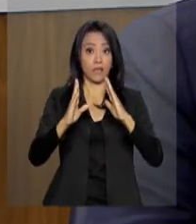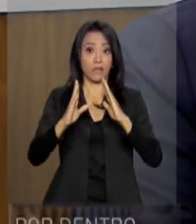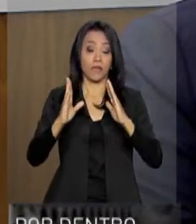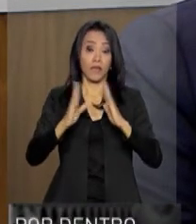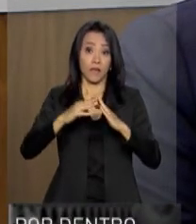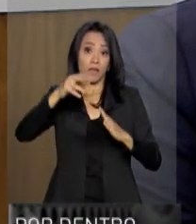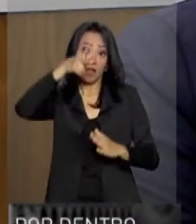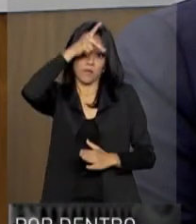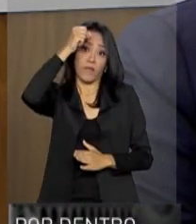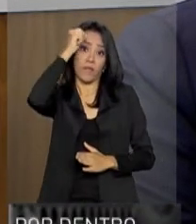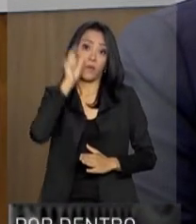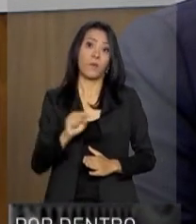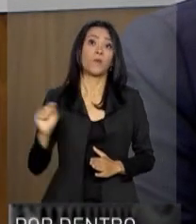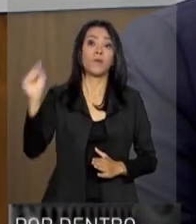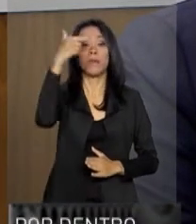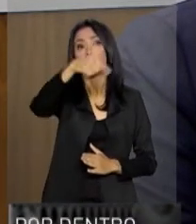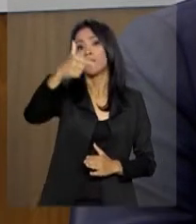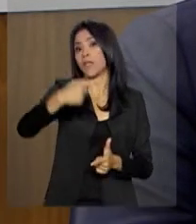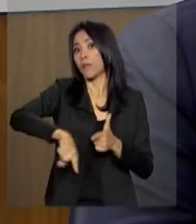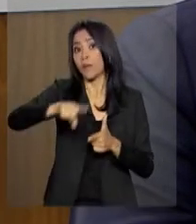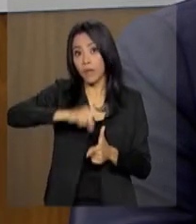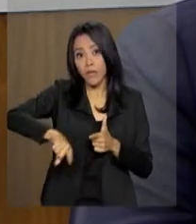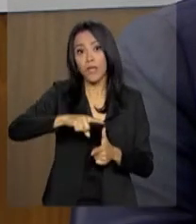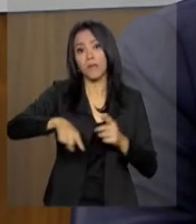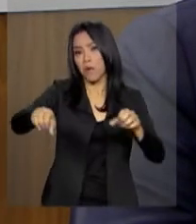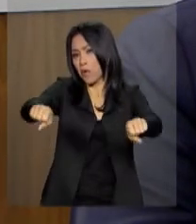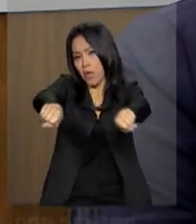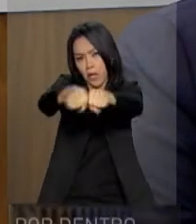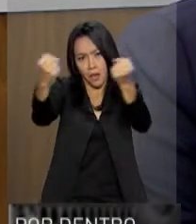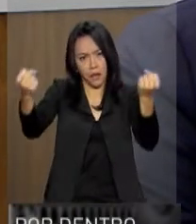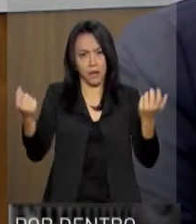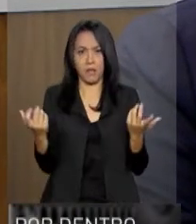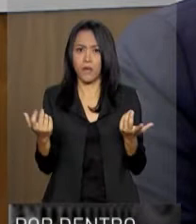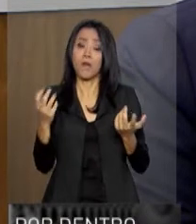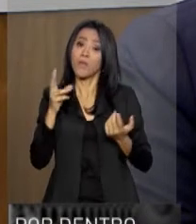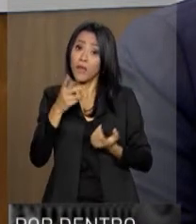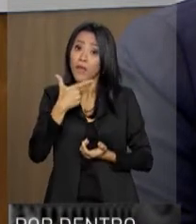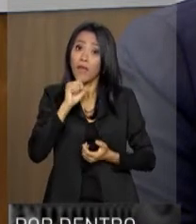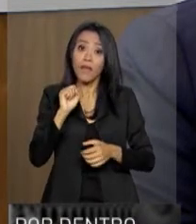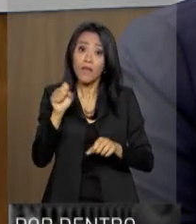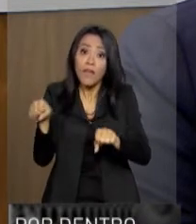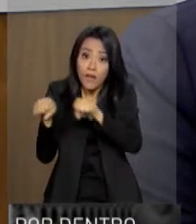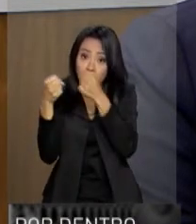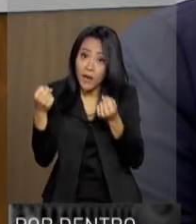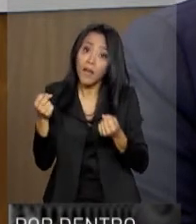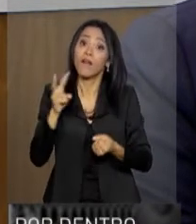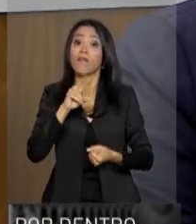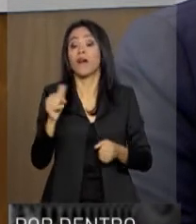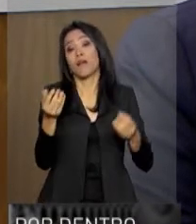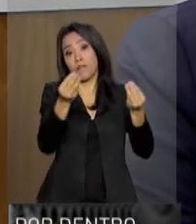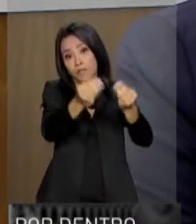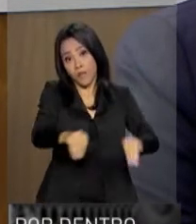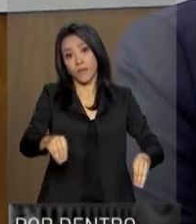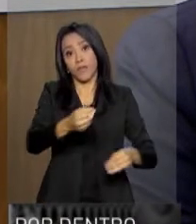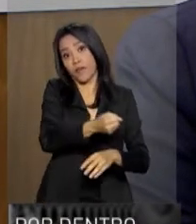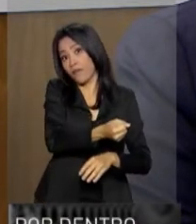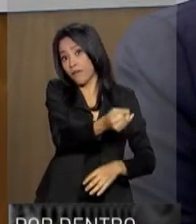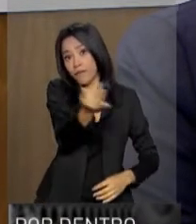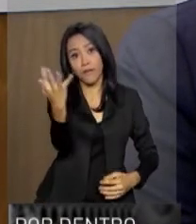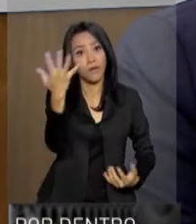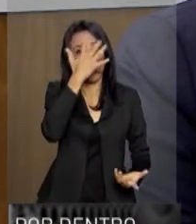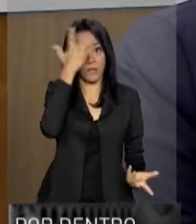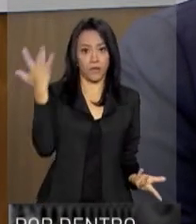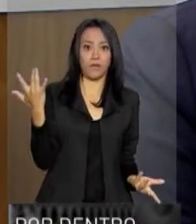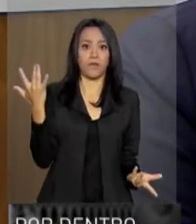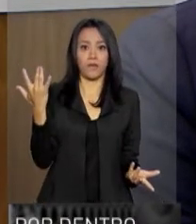evidente que qualquer interpretação vai prejudicar centenas de pessoas no raio de operação dessa antena depredada